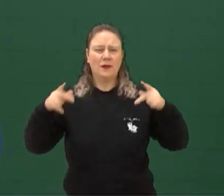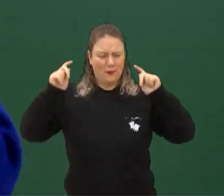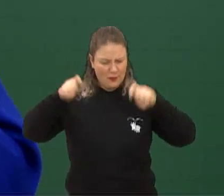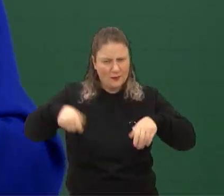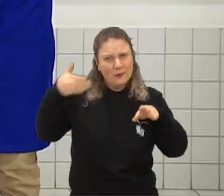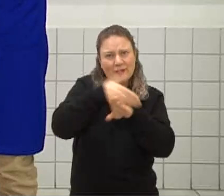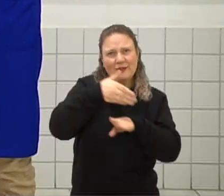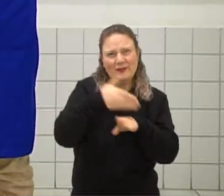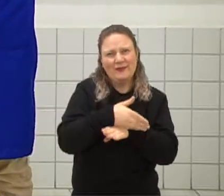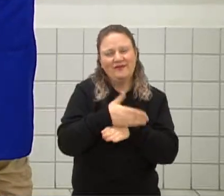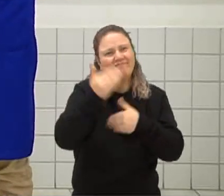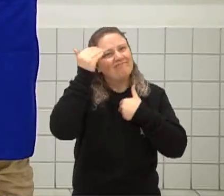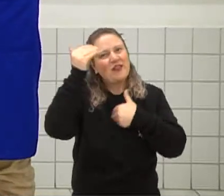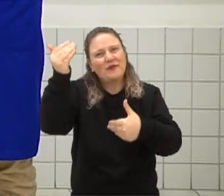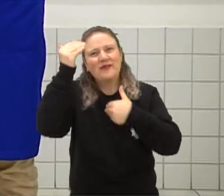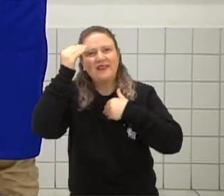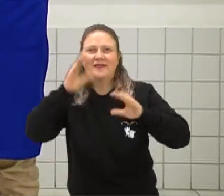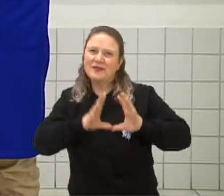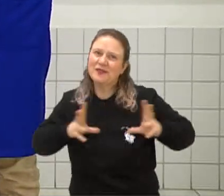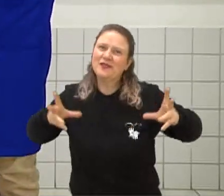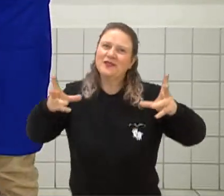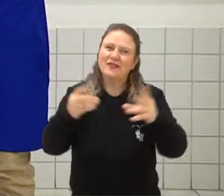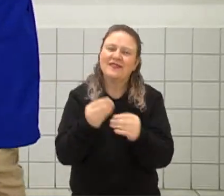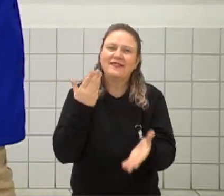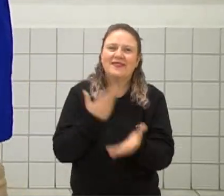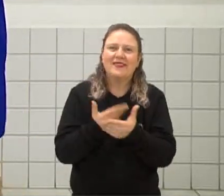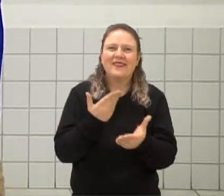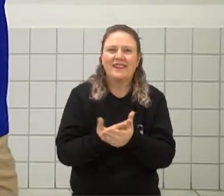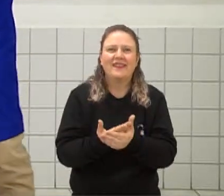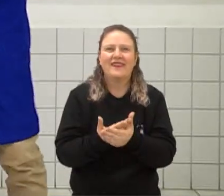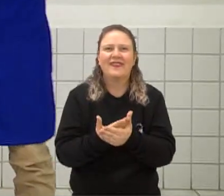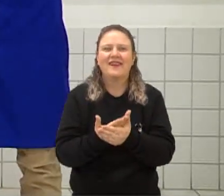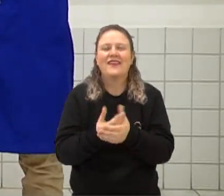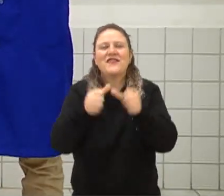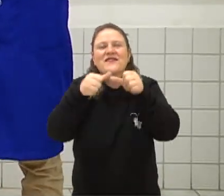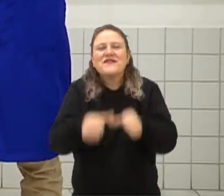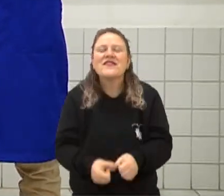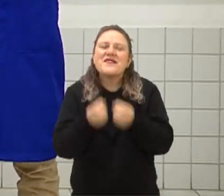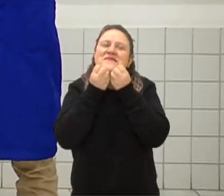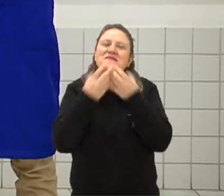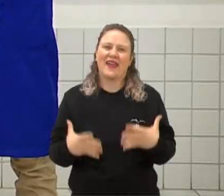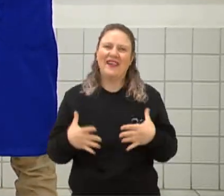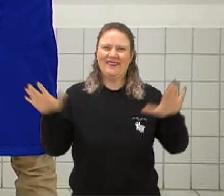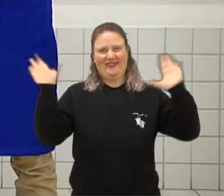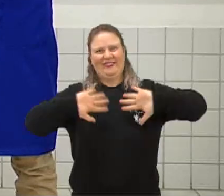tá? Muito obrigado por terem acompanhado a aula aqui, pessoal, e fiquem bem!